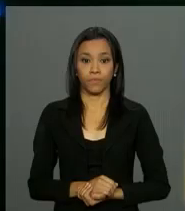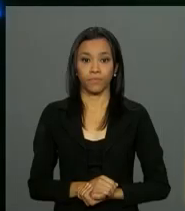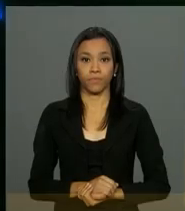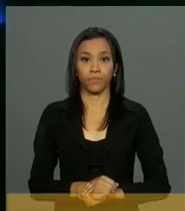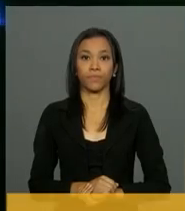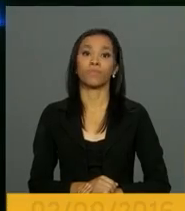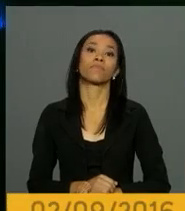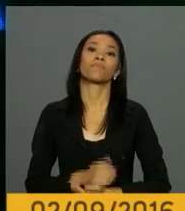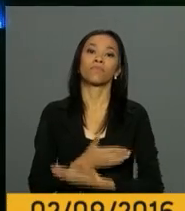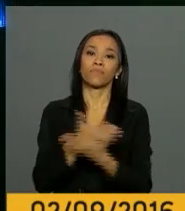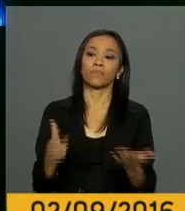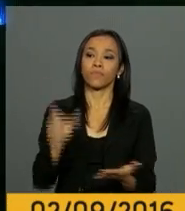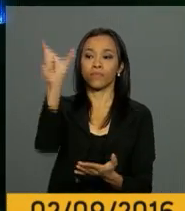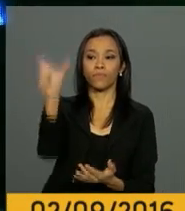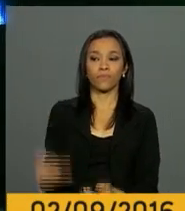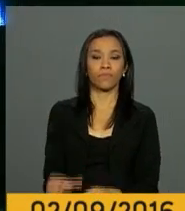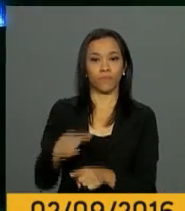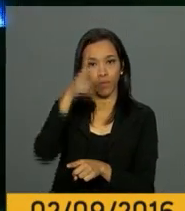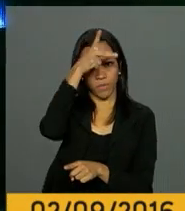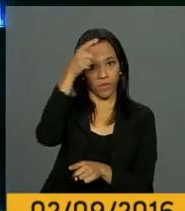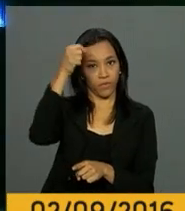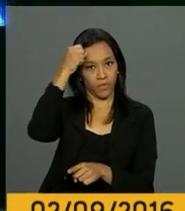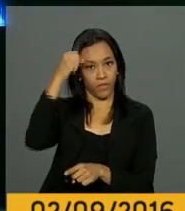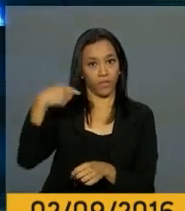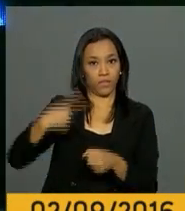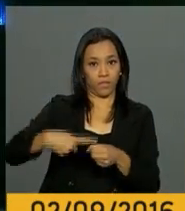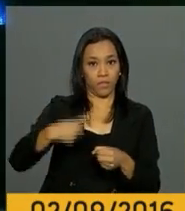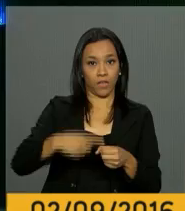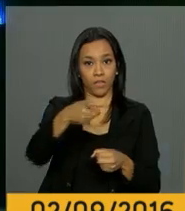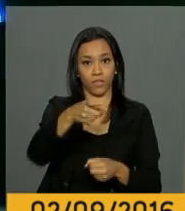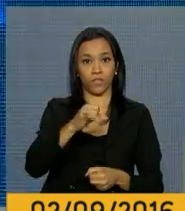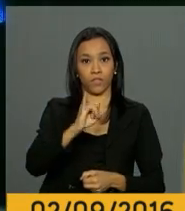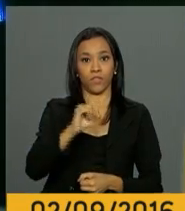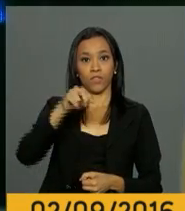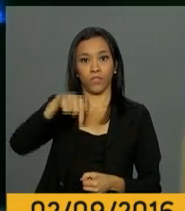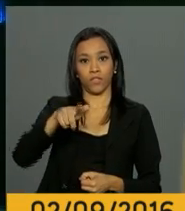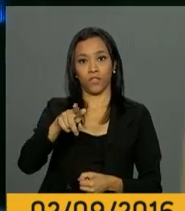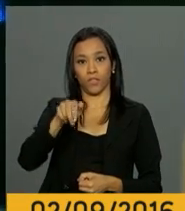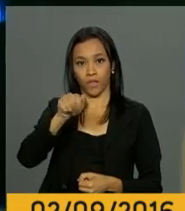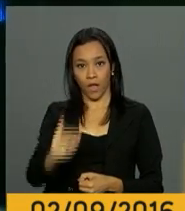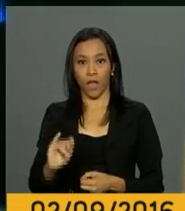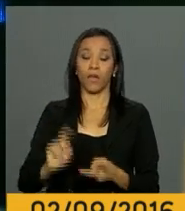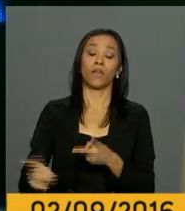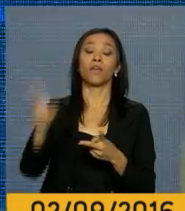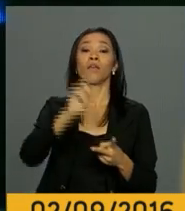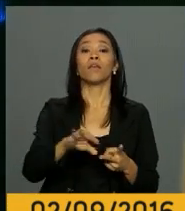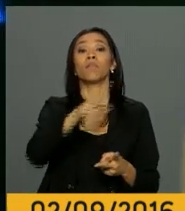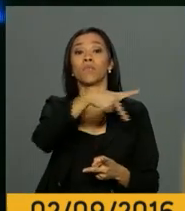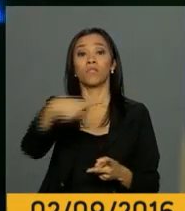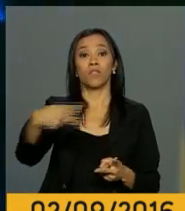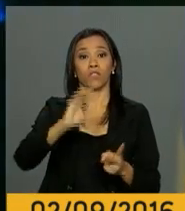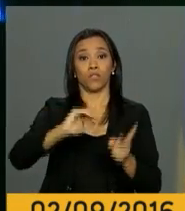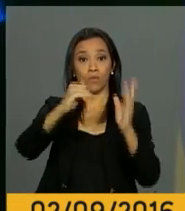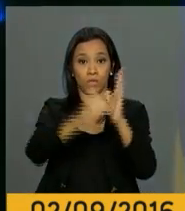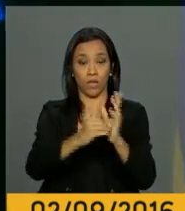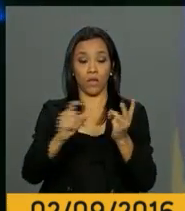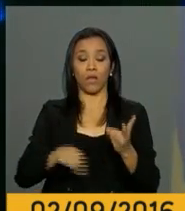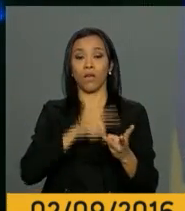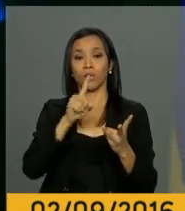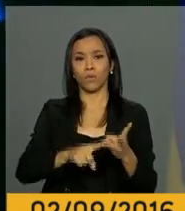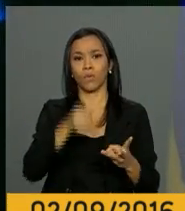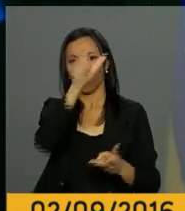Senhor Yang Xiong, prefeito de Xangai, senador Renan Galheiros, presidente do Senado Federal, senhor